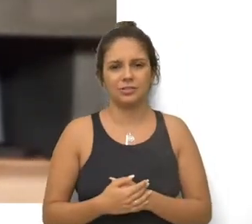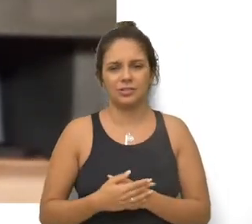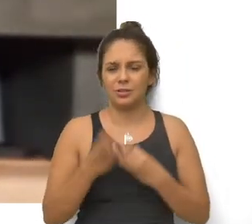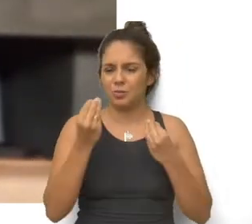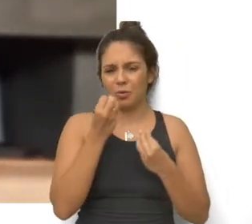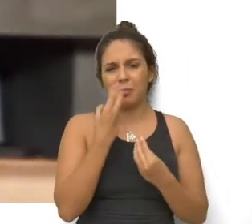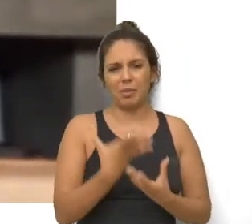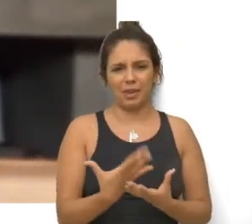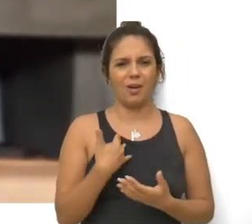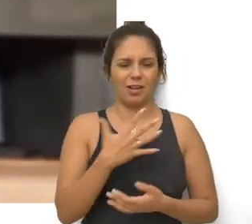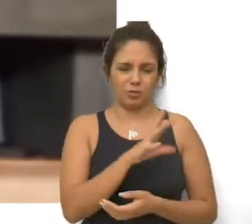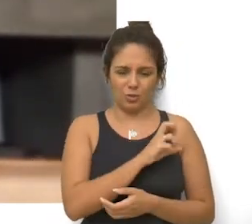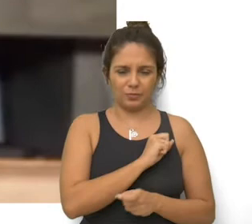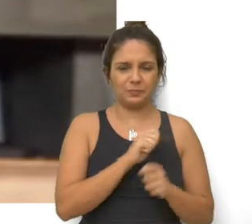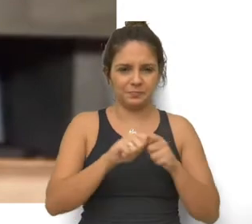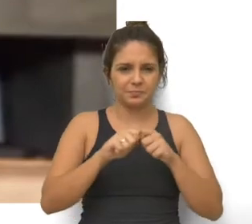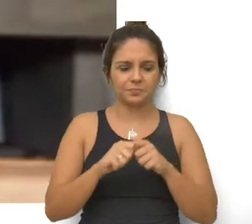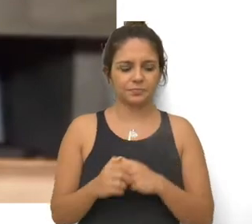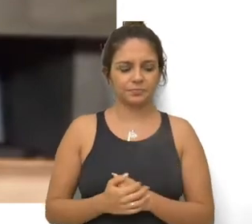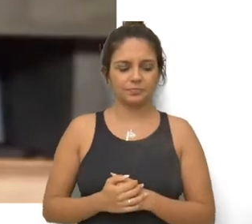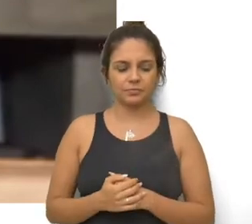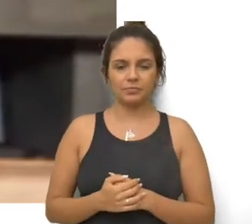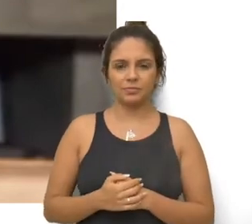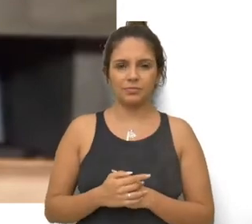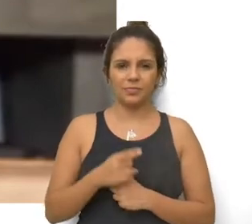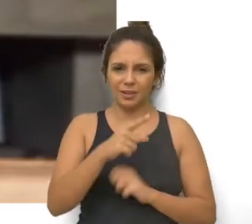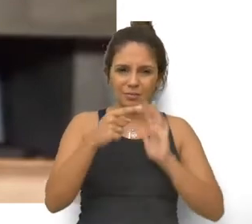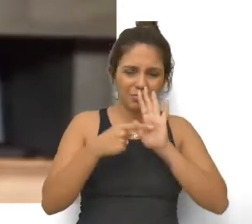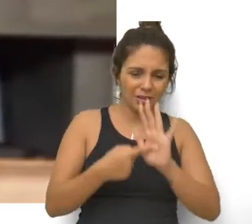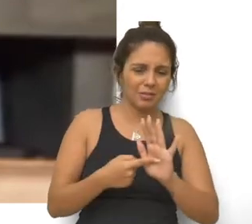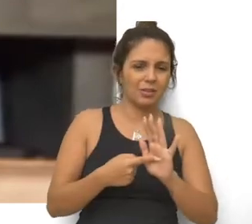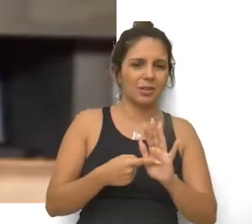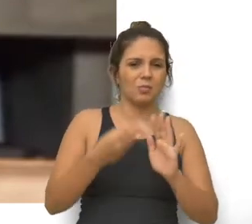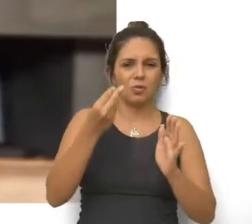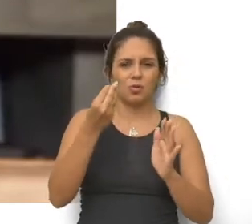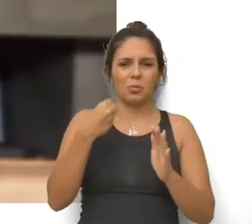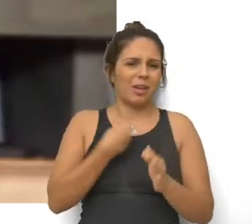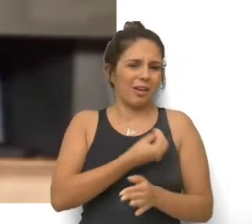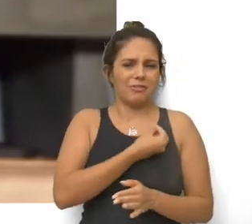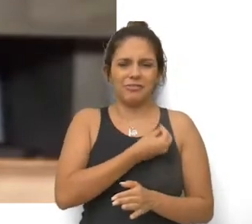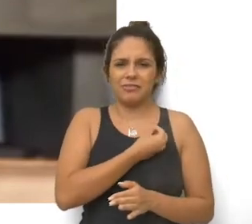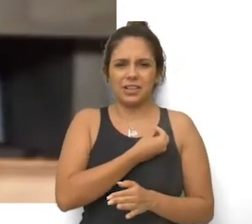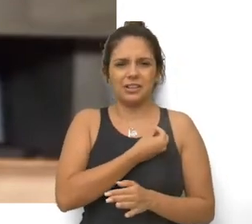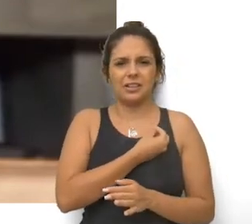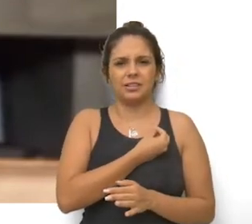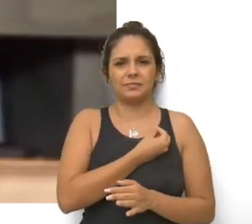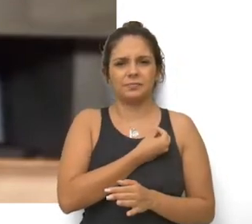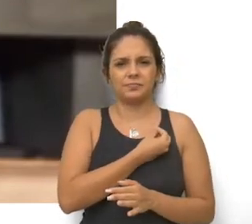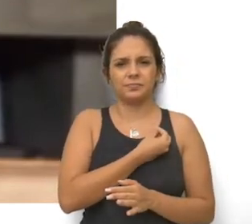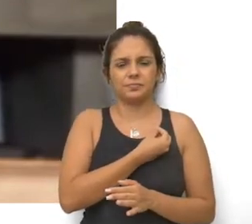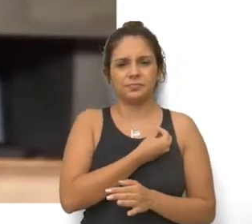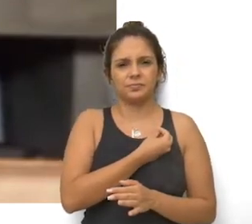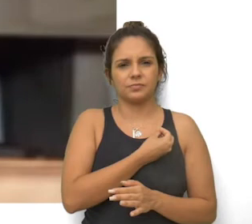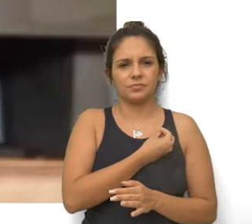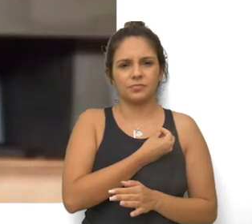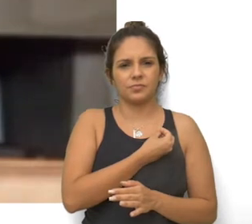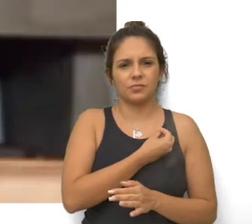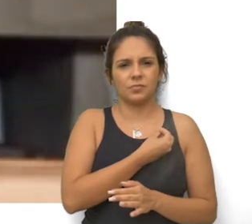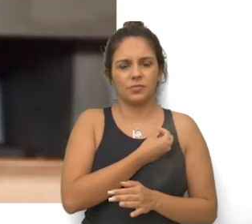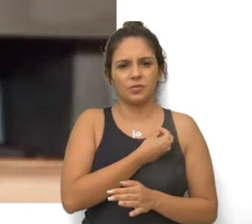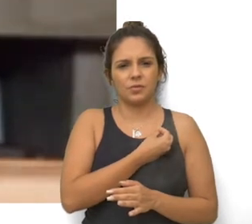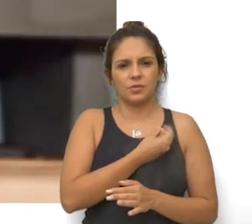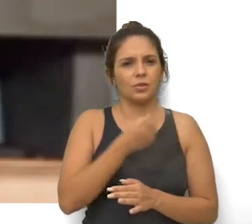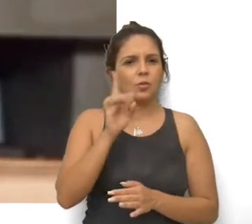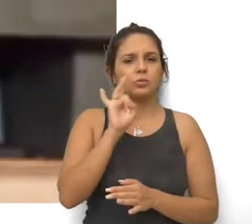faz muito bem. Mas esse espetáculo marcou muito a minha vida, muito mesmo, e não só